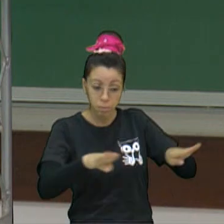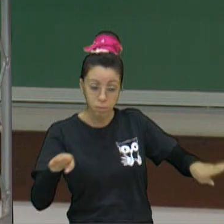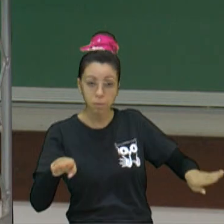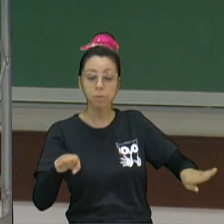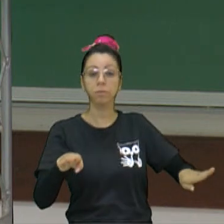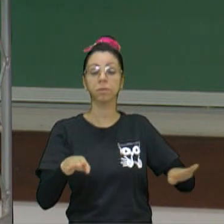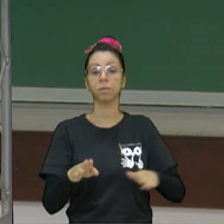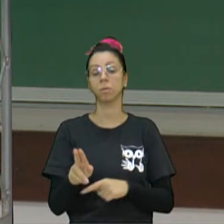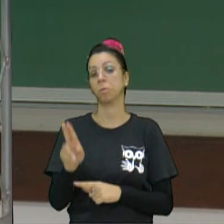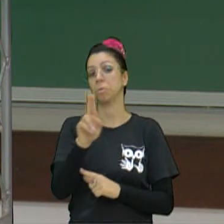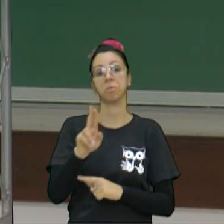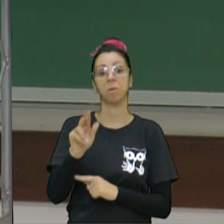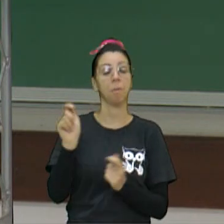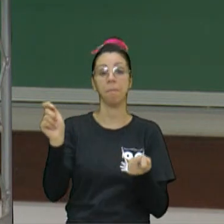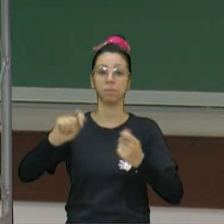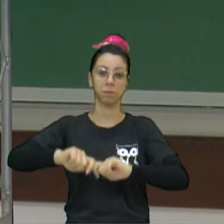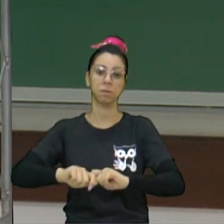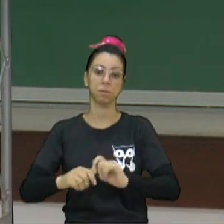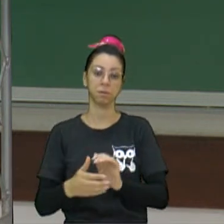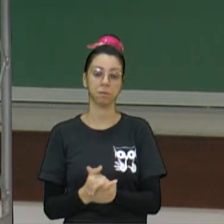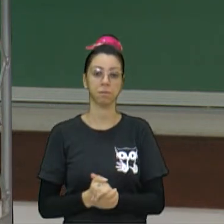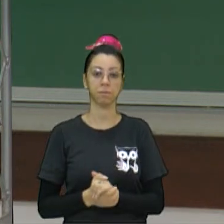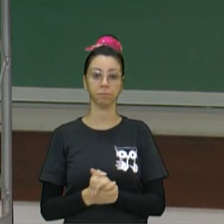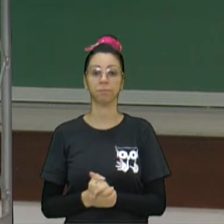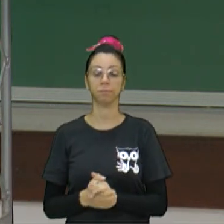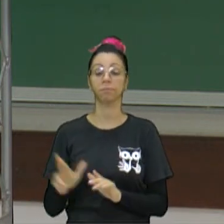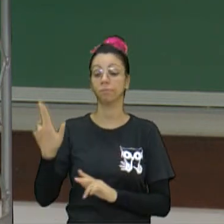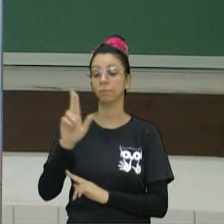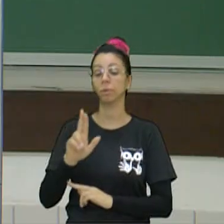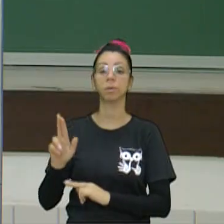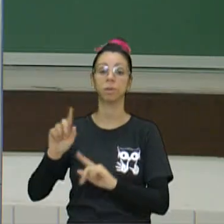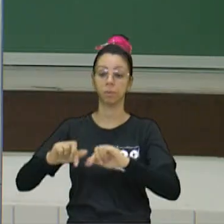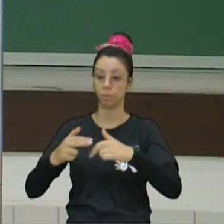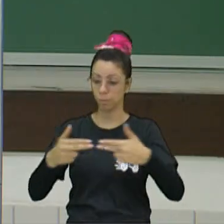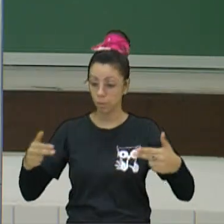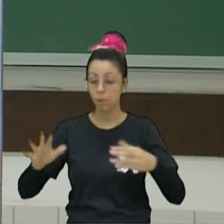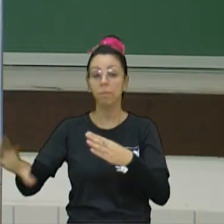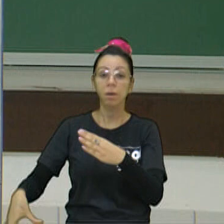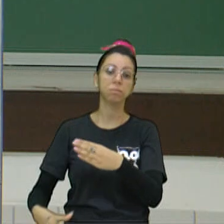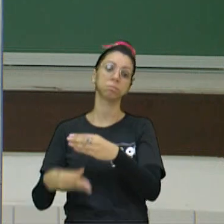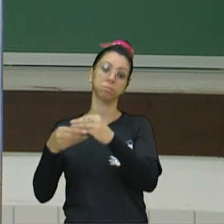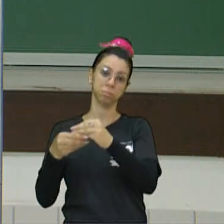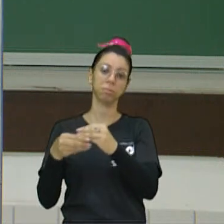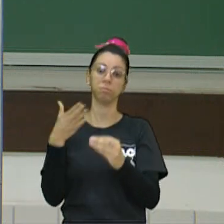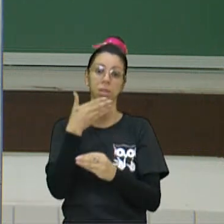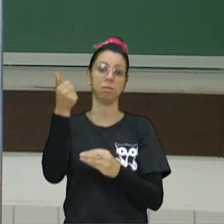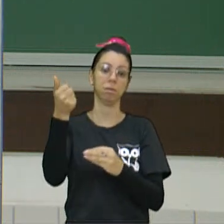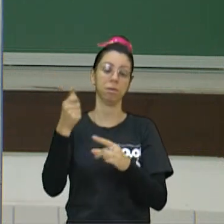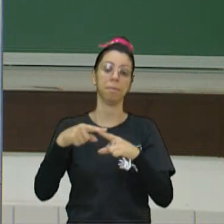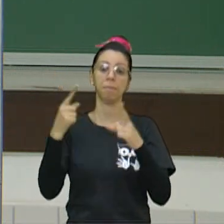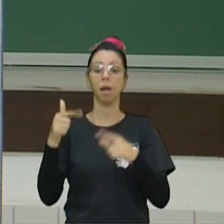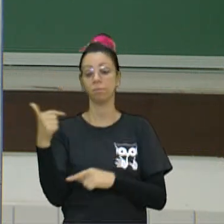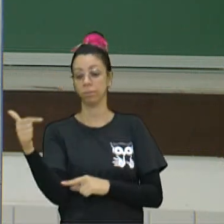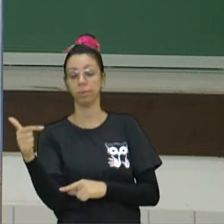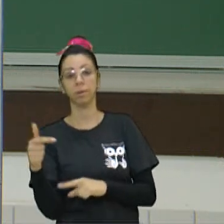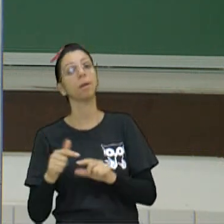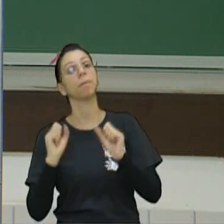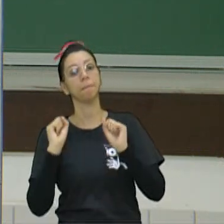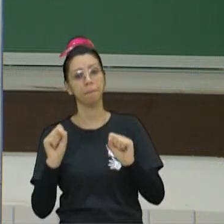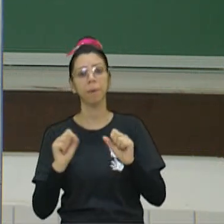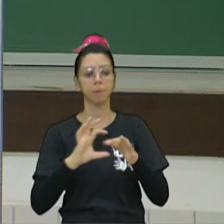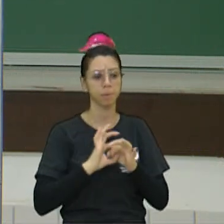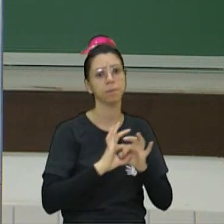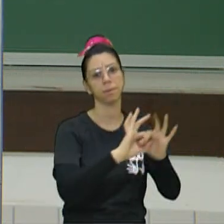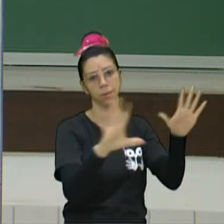a utilização de equipamento algum. Utiliza-se os equipamentos para melhorar cada vez mais o método, mas caso não tenha, ele pode ser realizado